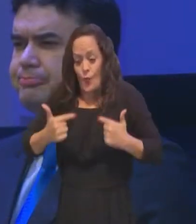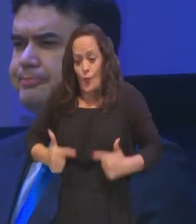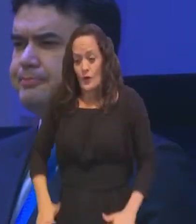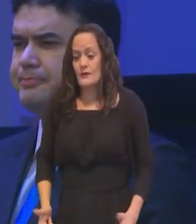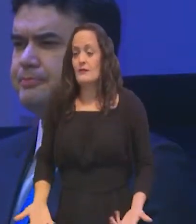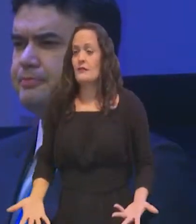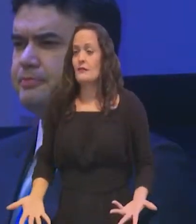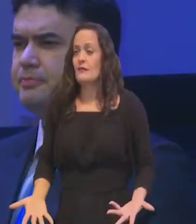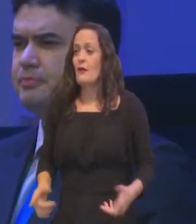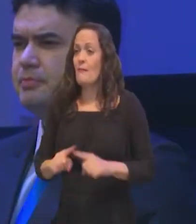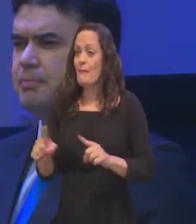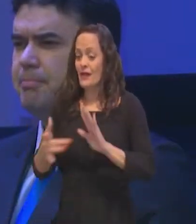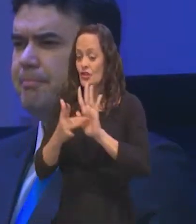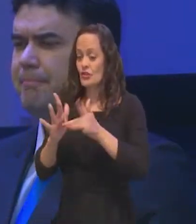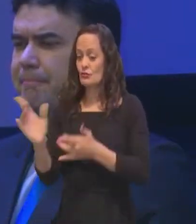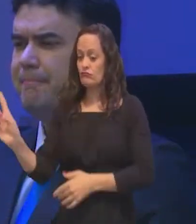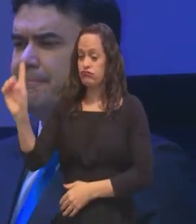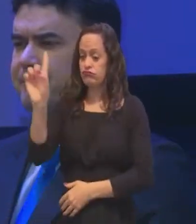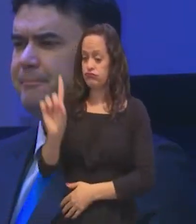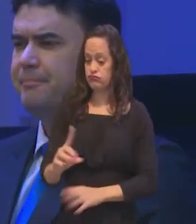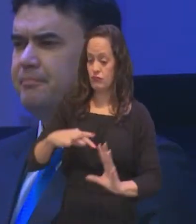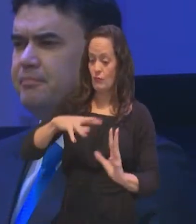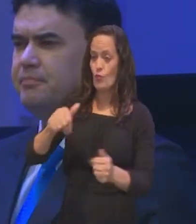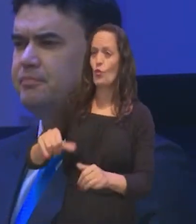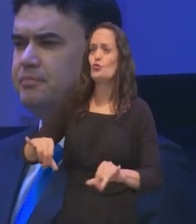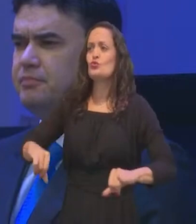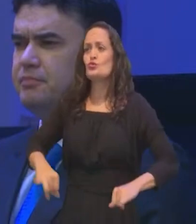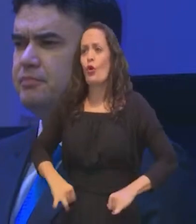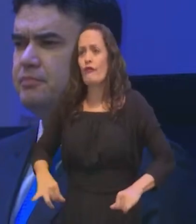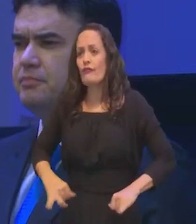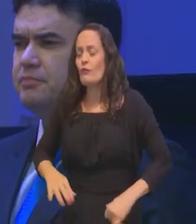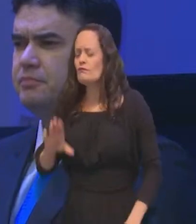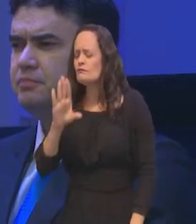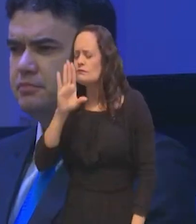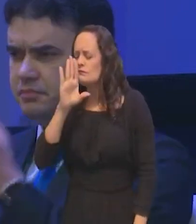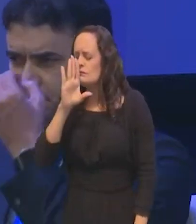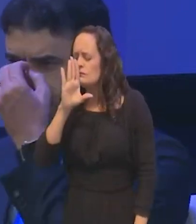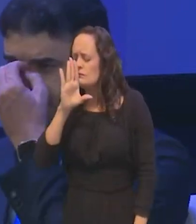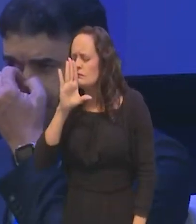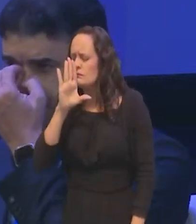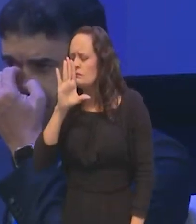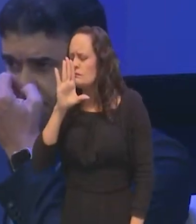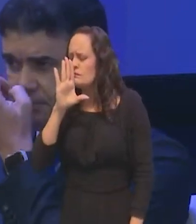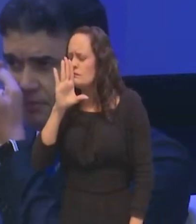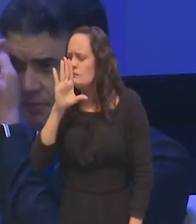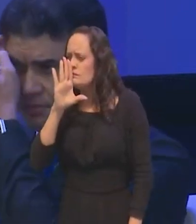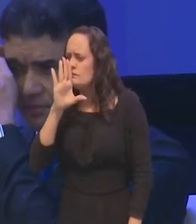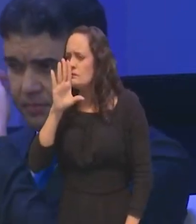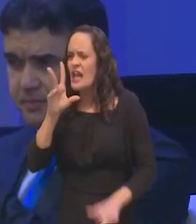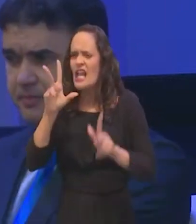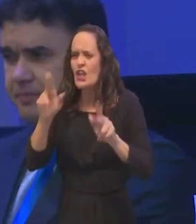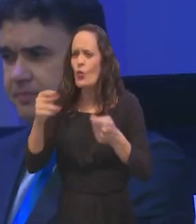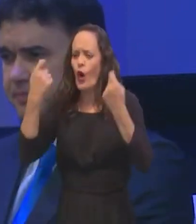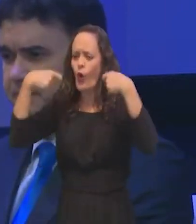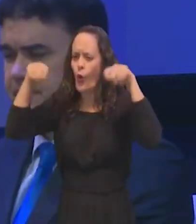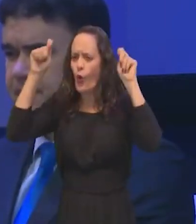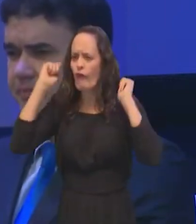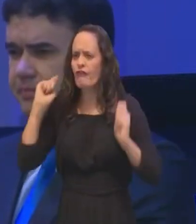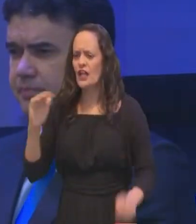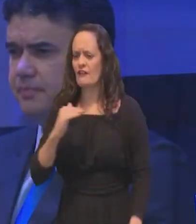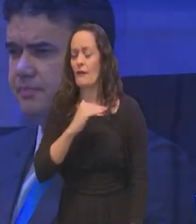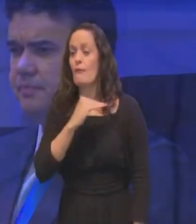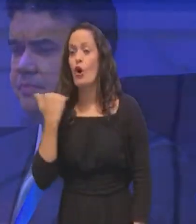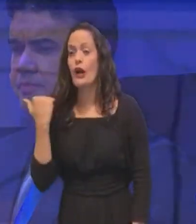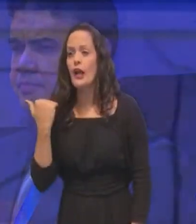nós, sofreu, agonizou, sofreu calado como ovelha muda que vai para o matadouro, não abriu a